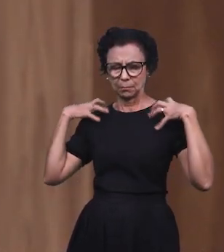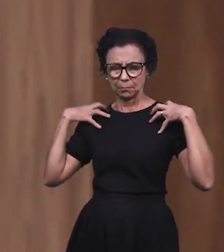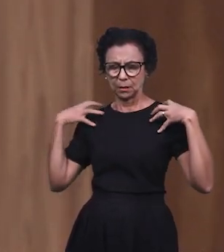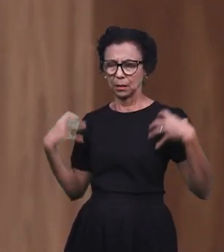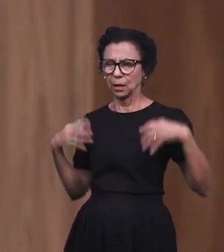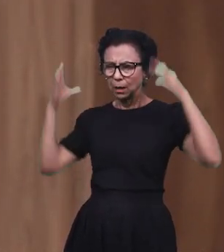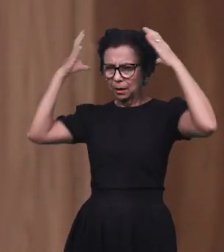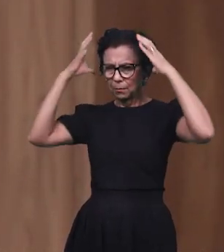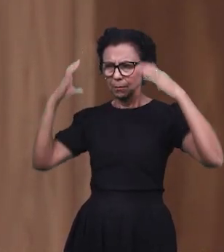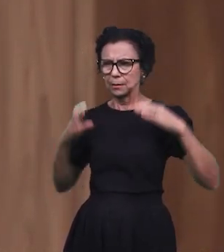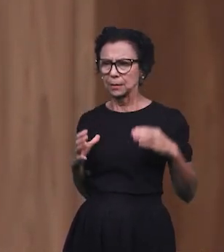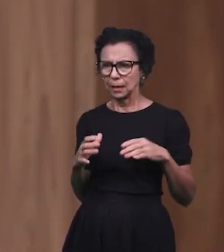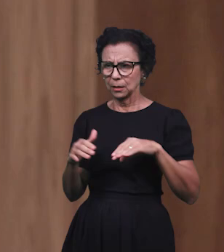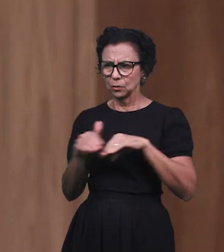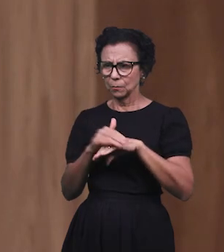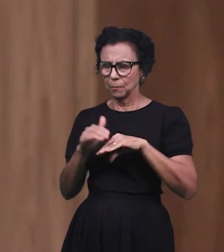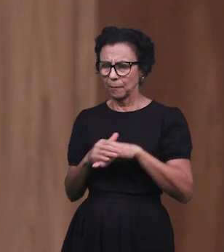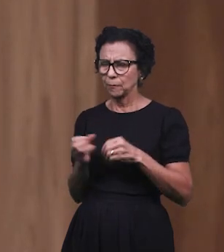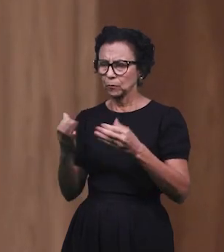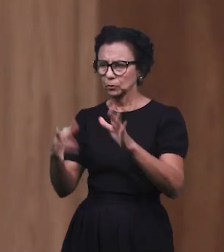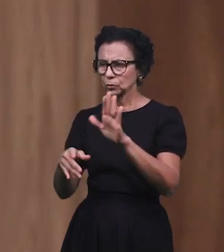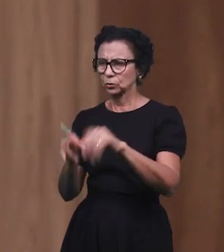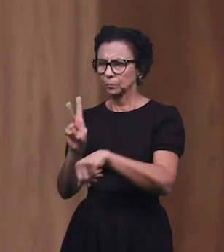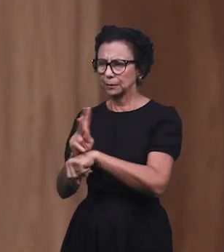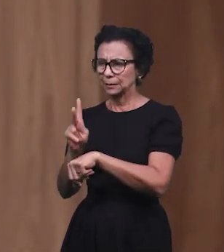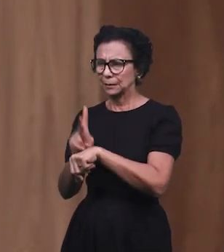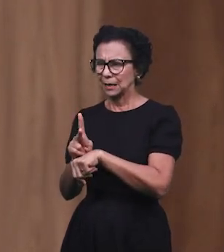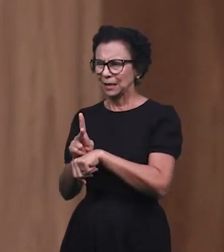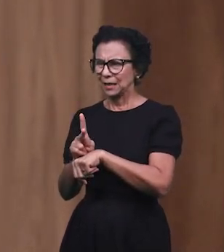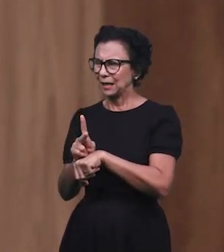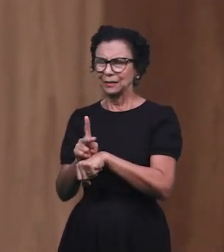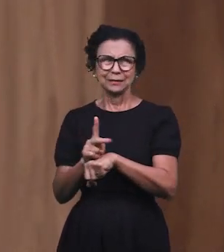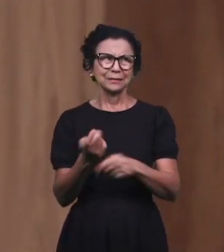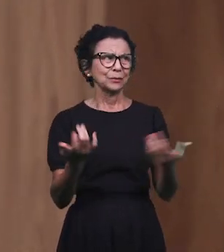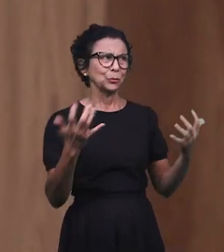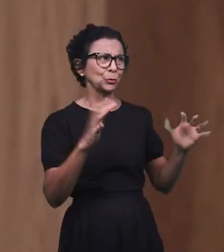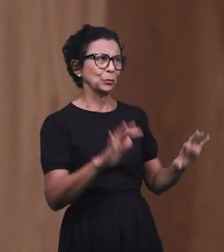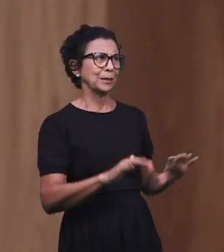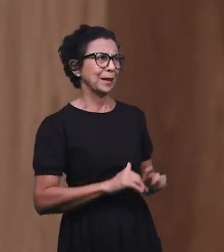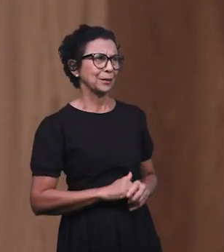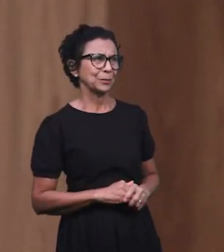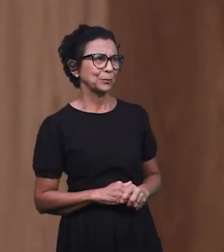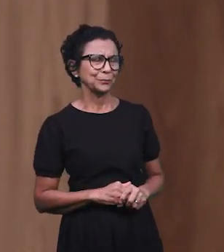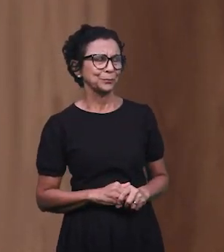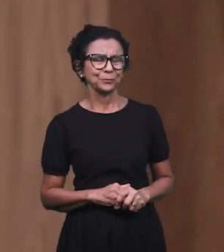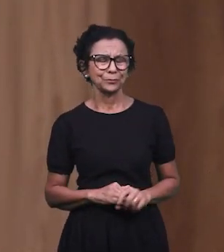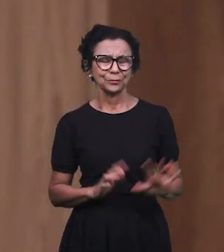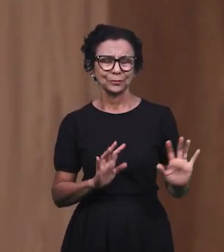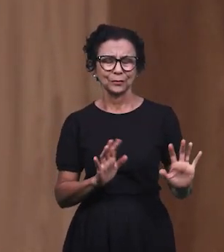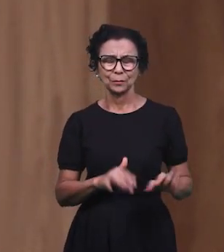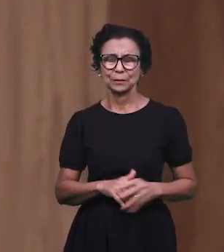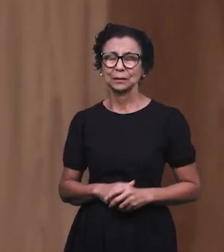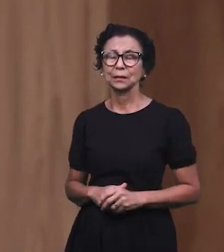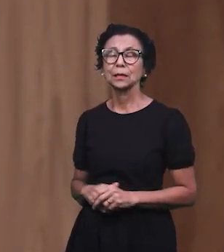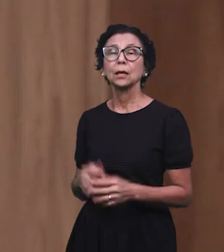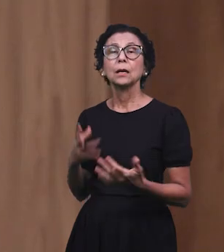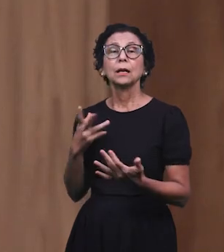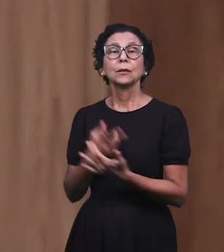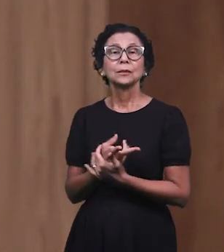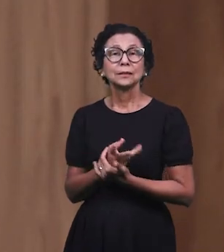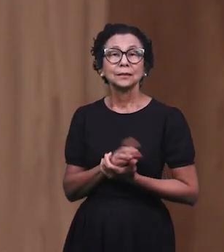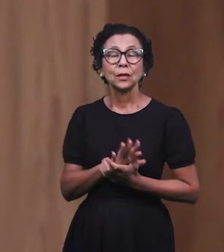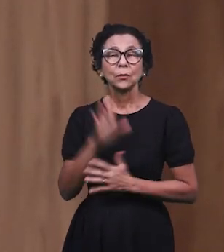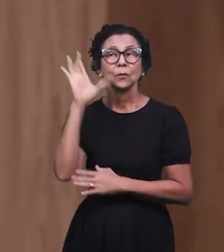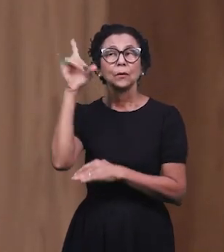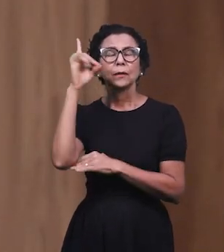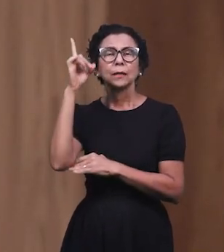aponta praticamente do Espírito Santo, os recursos do Espírito Santo, os recursos da graça. Pegou 5 seixos, né?